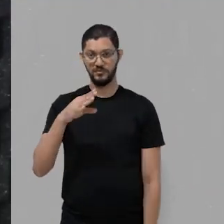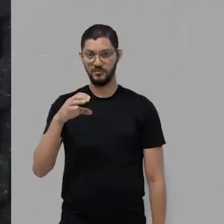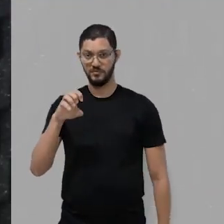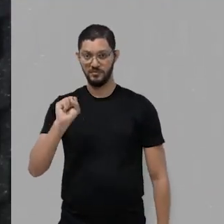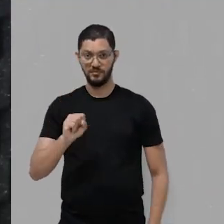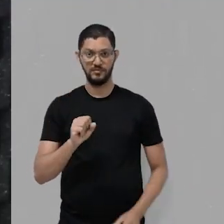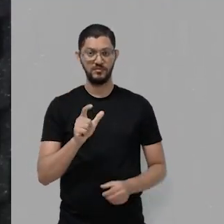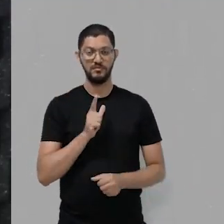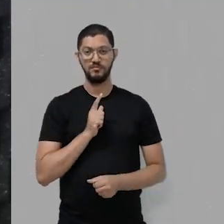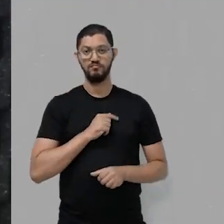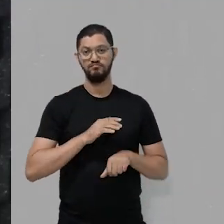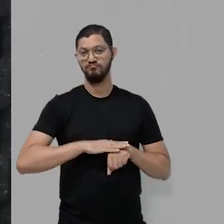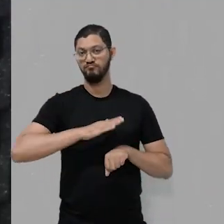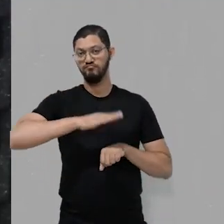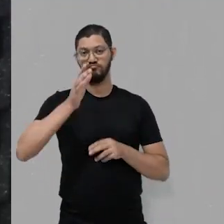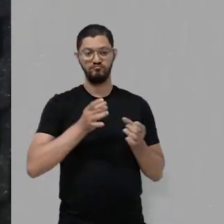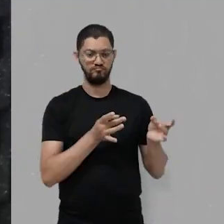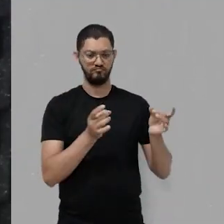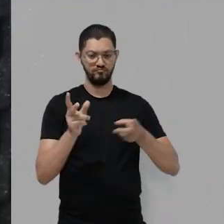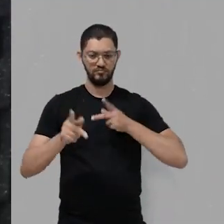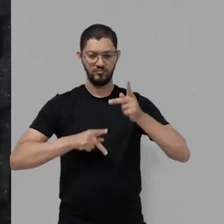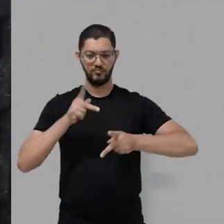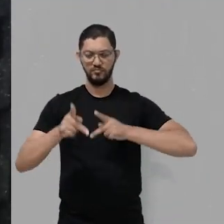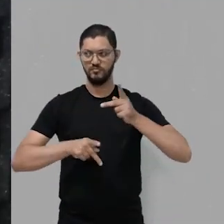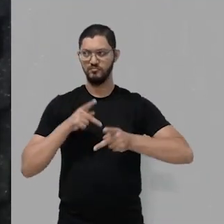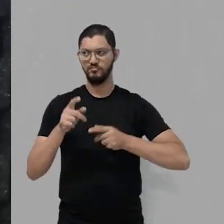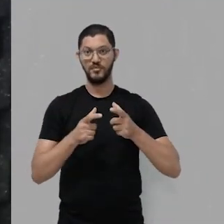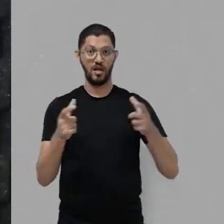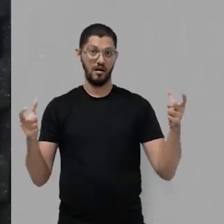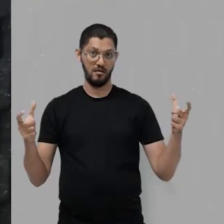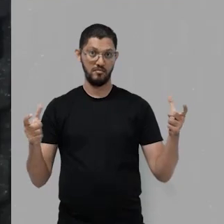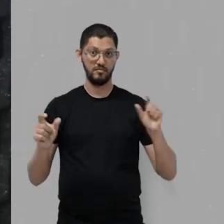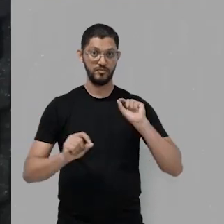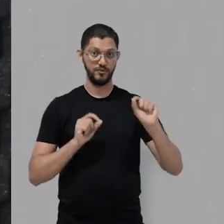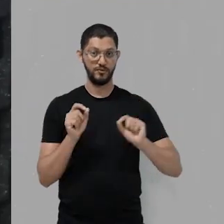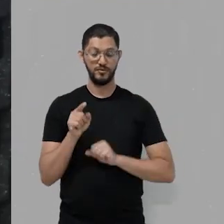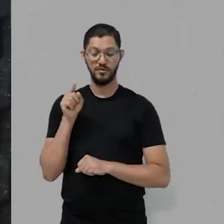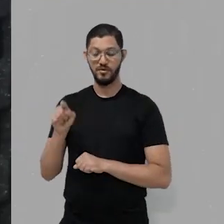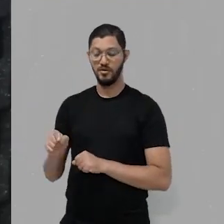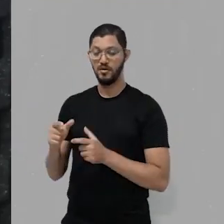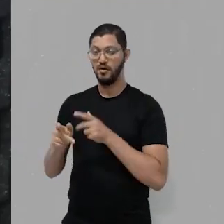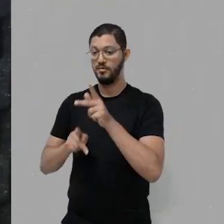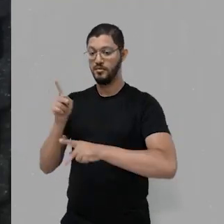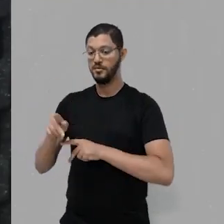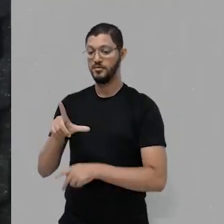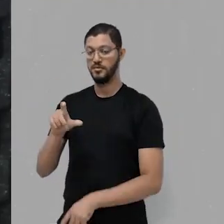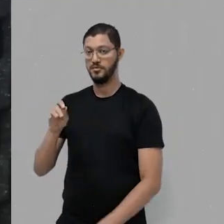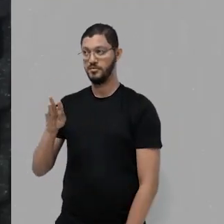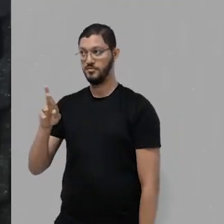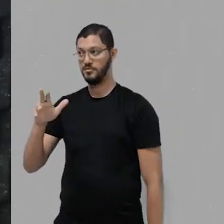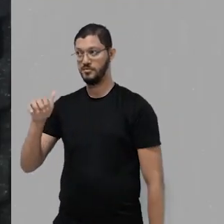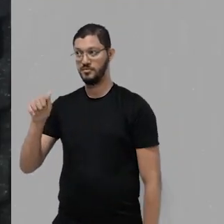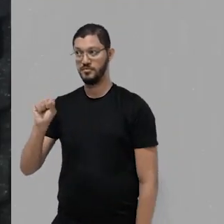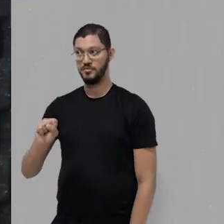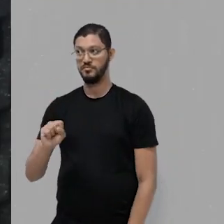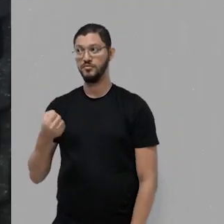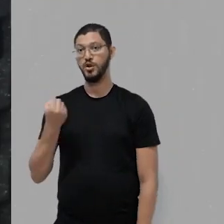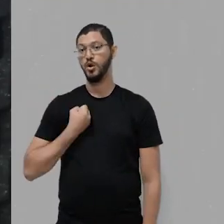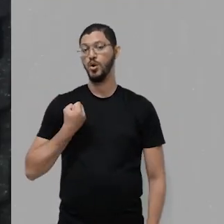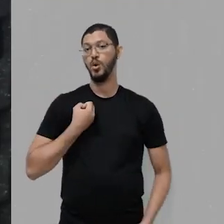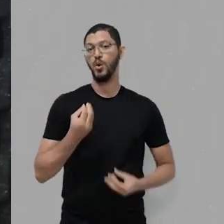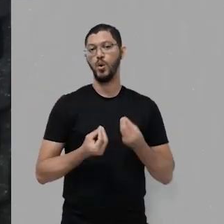estão sendo mais comercializadas, quer dizer que a população de lices está maior do que a população de lebres. Ok? Esses dados eles